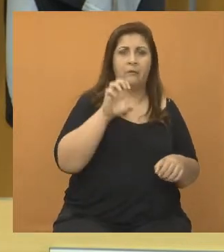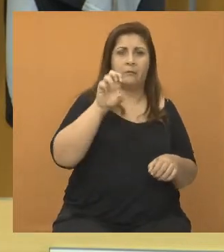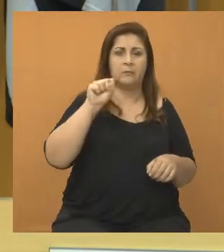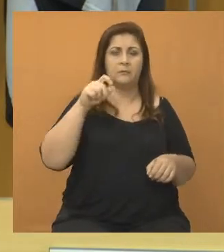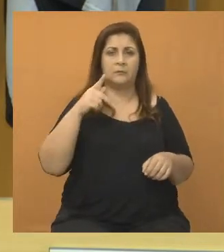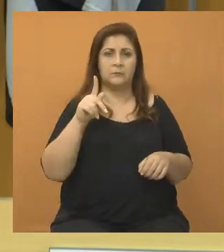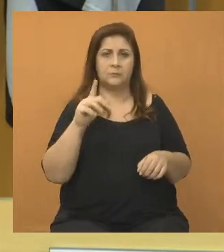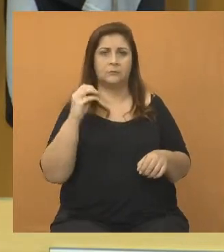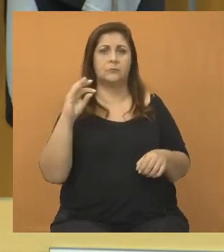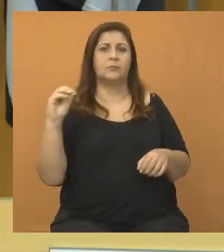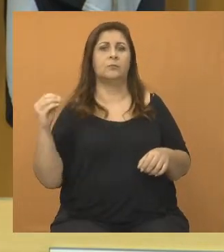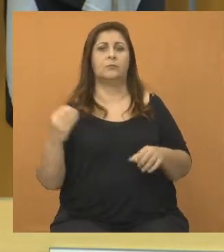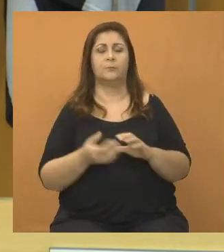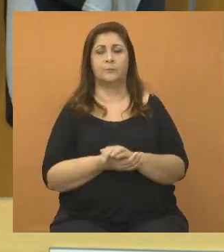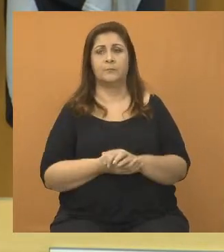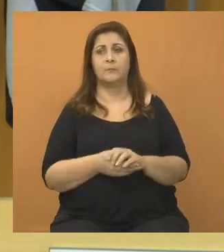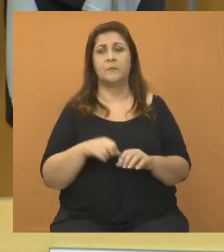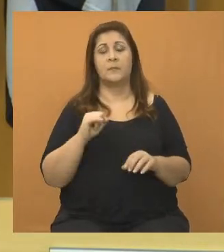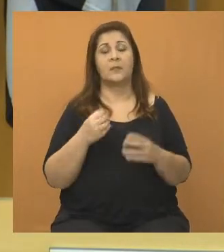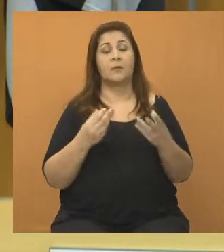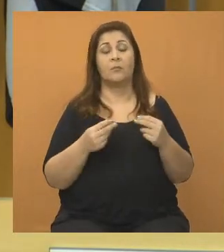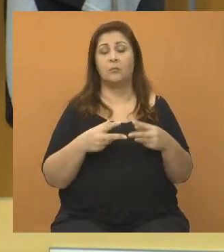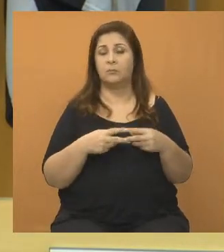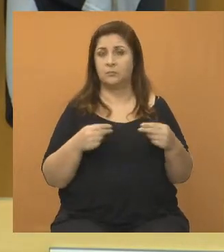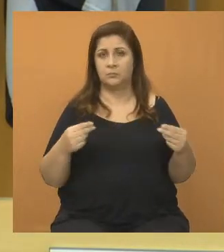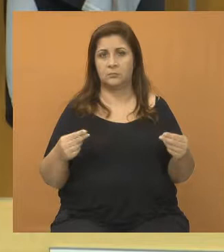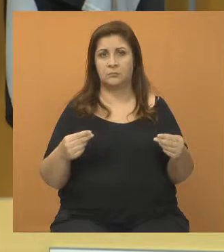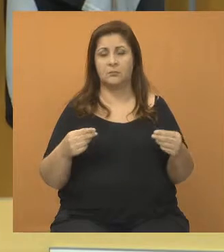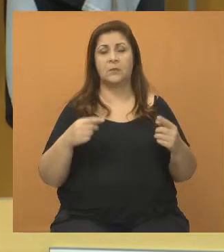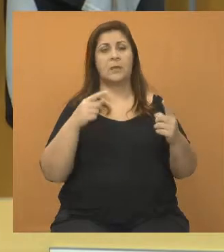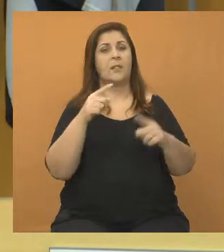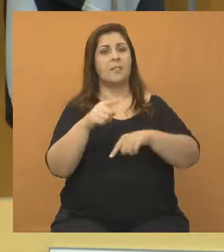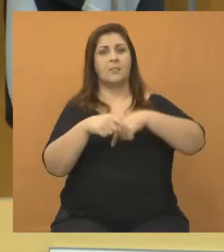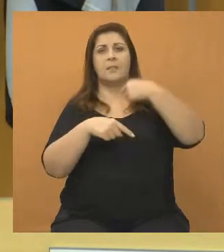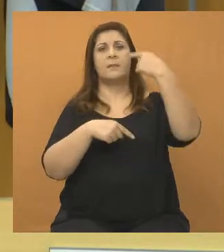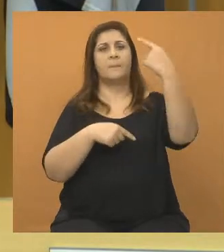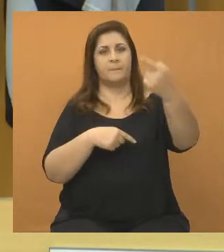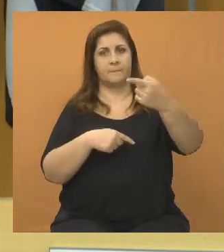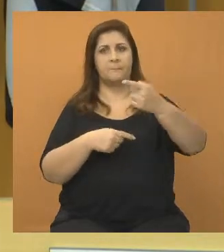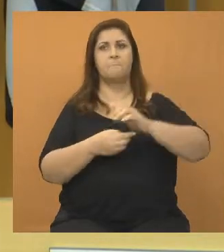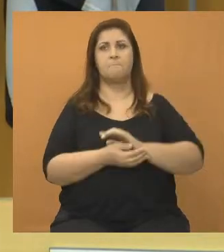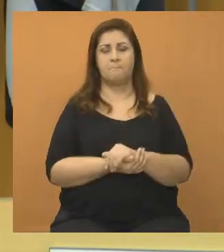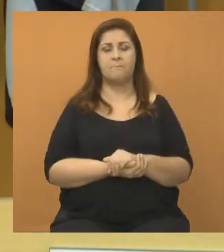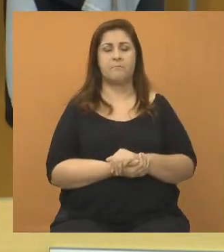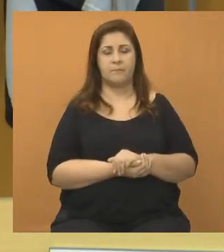mais complexo, a gente acabou jogando um pouquinho